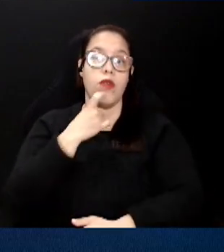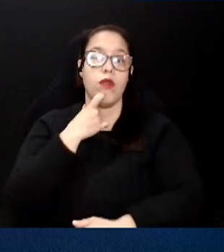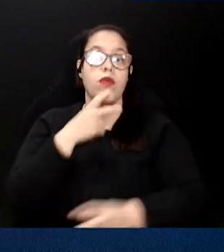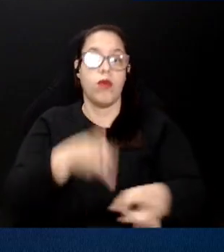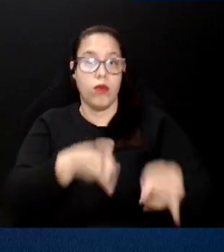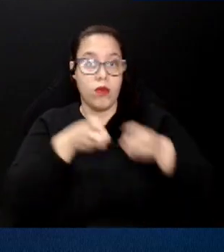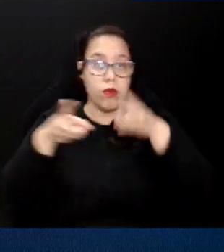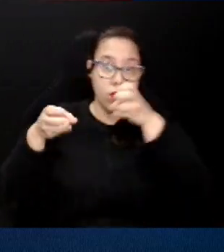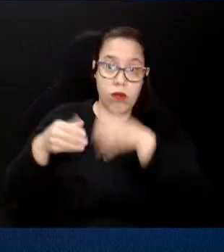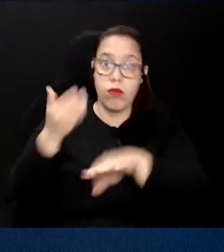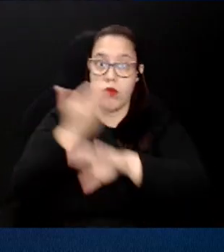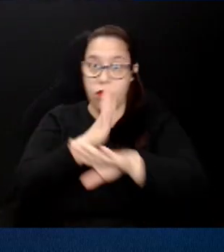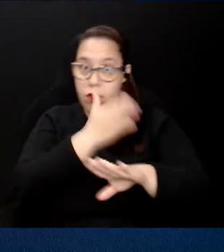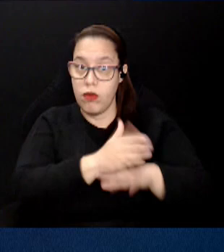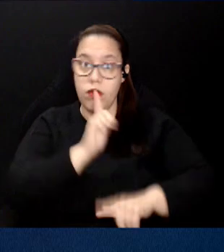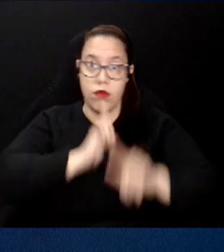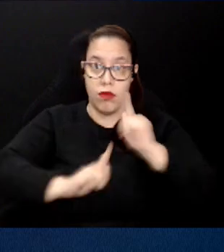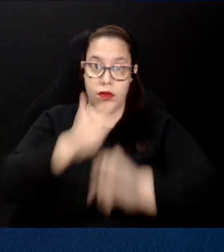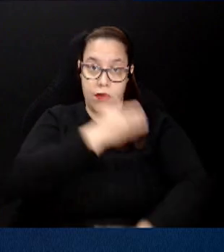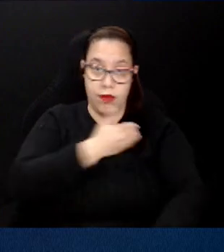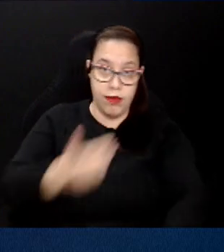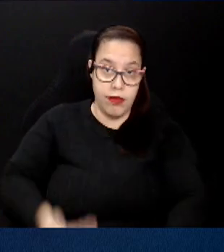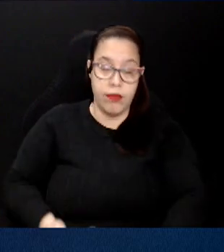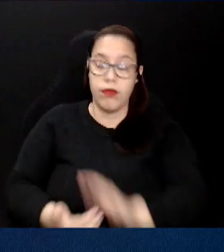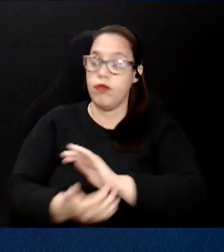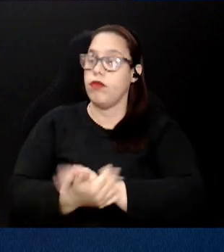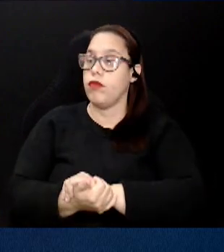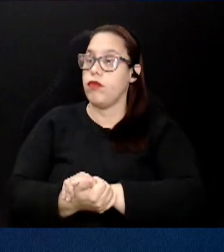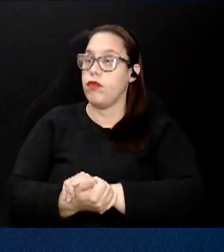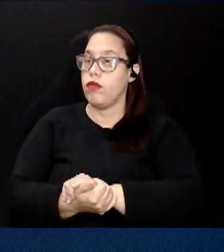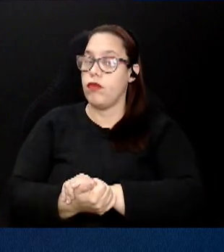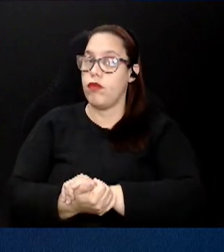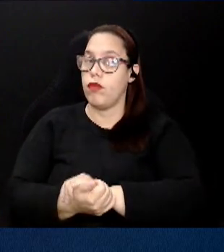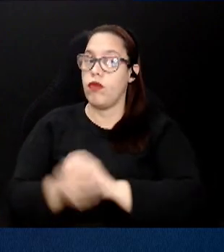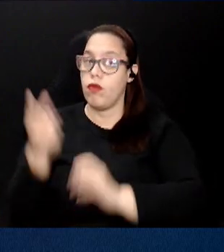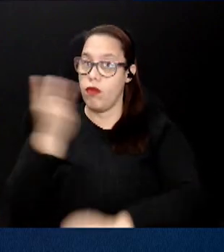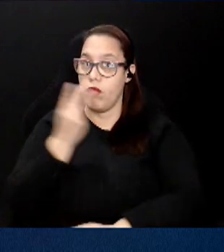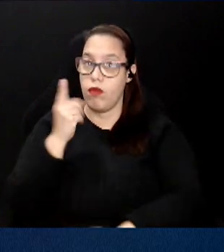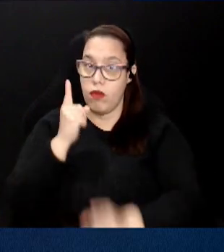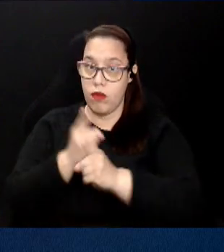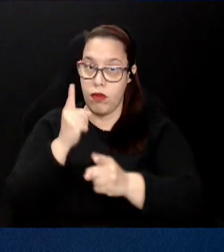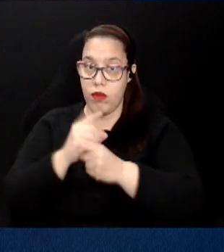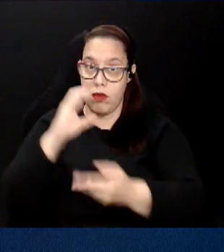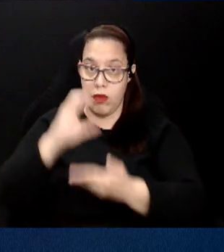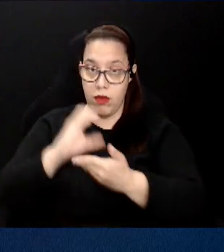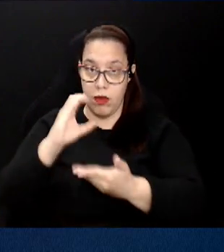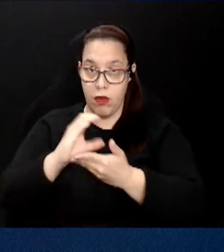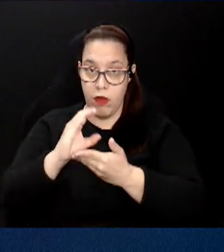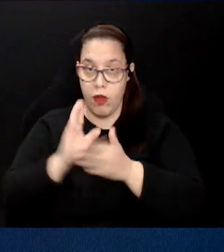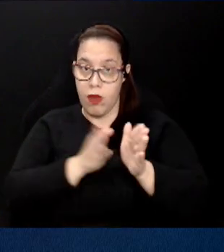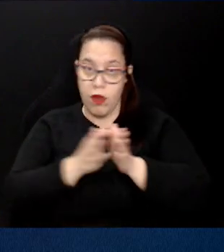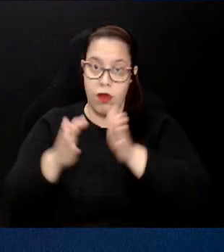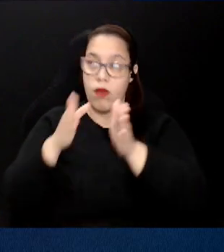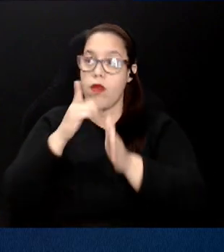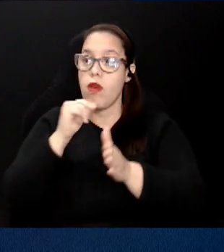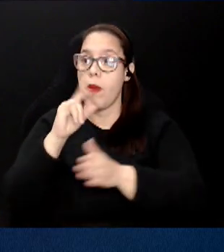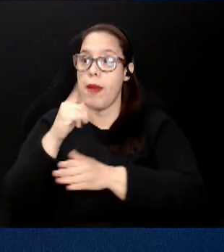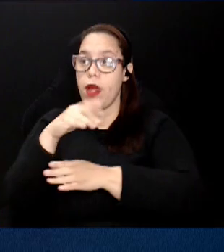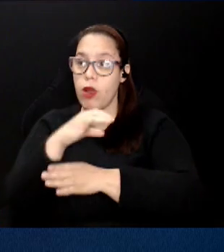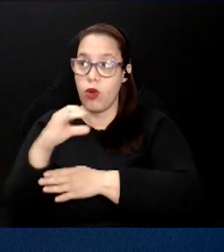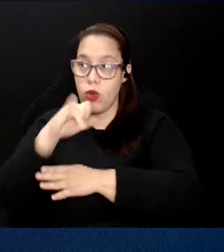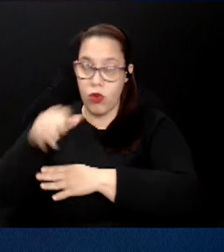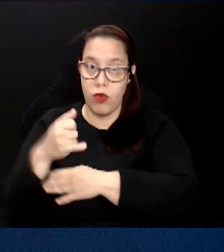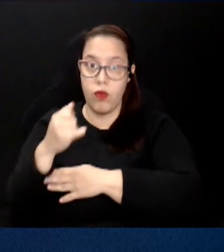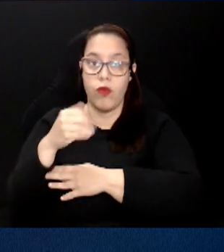na gestão pública. O segundo encontro de conselheiros da Bacia PCJ, idealizado pela vereadora Mariana